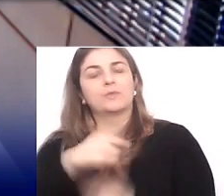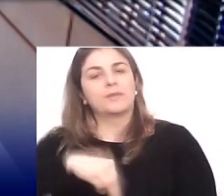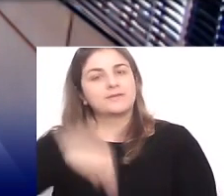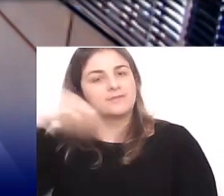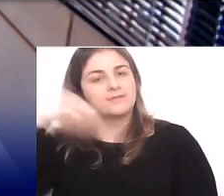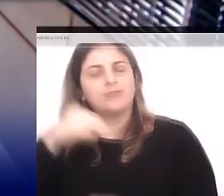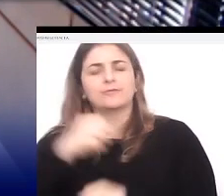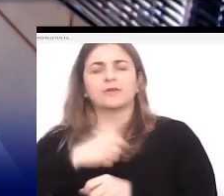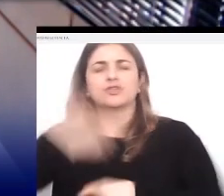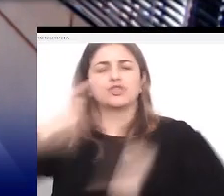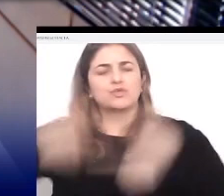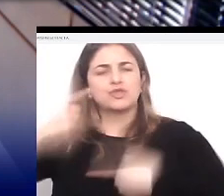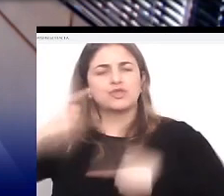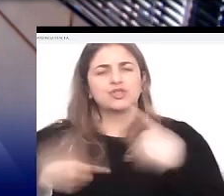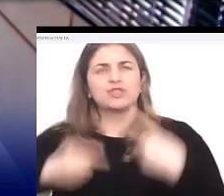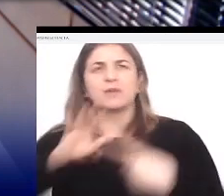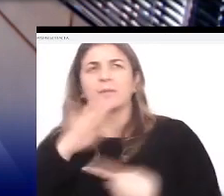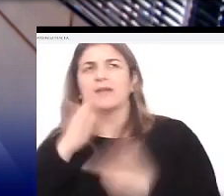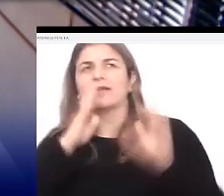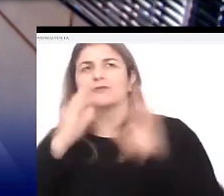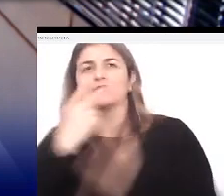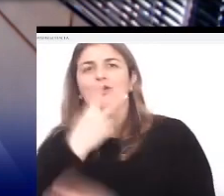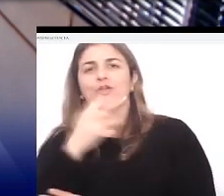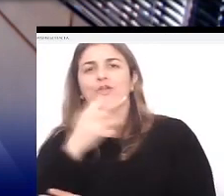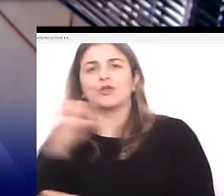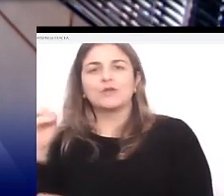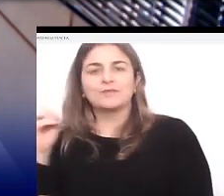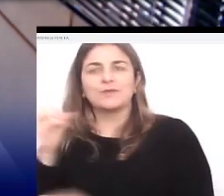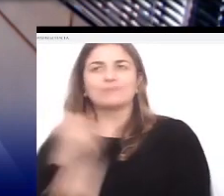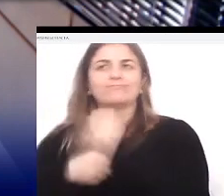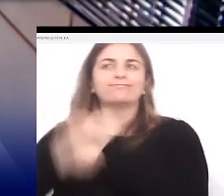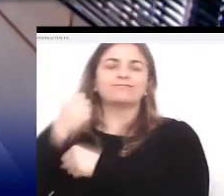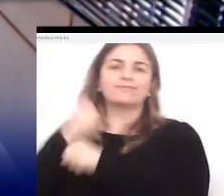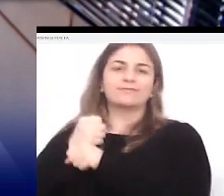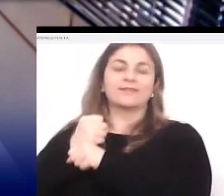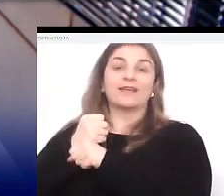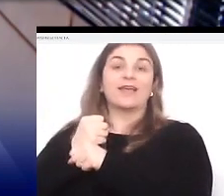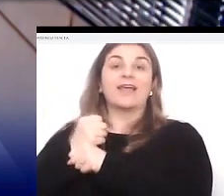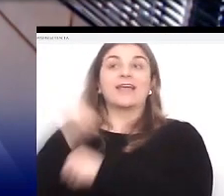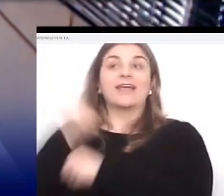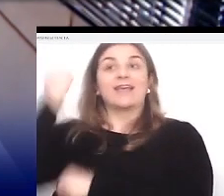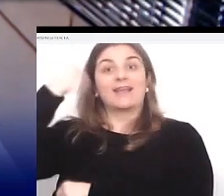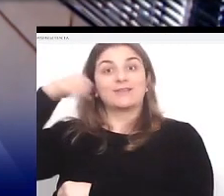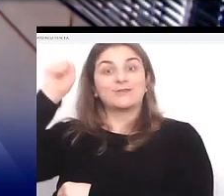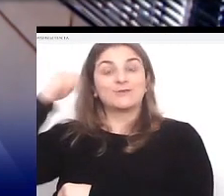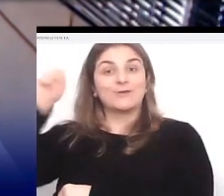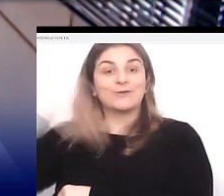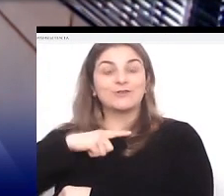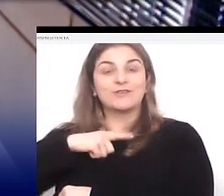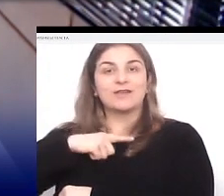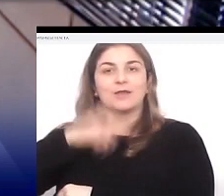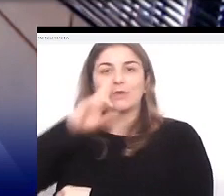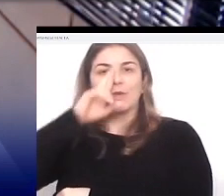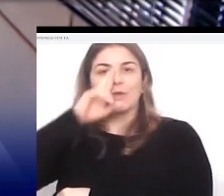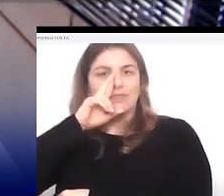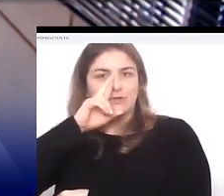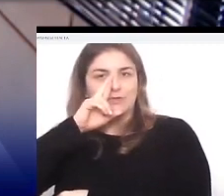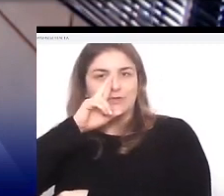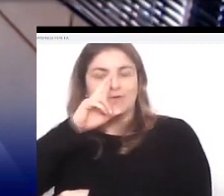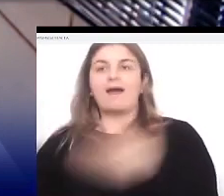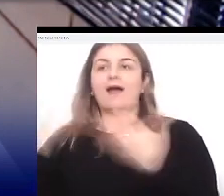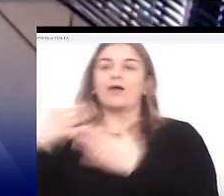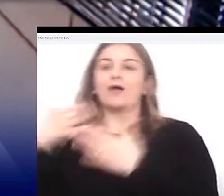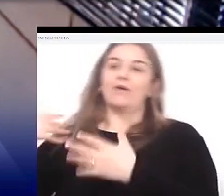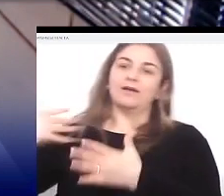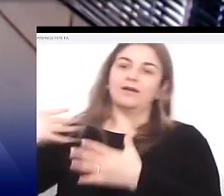atrás, início dos anos 2000, a questão da sociologia do risco. Quer dizer, todos nós lemos Beck e hoje nós estamos vendo como ele estava